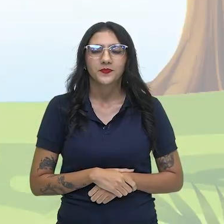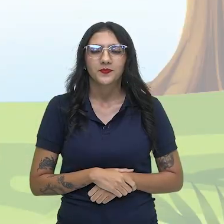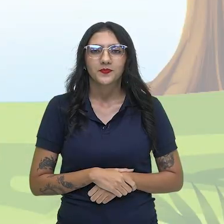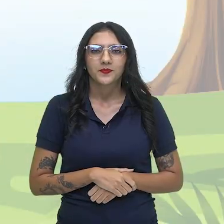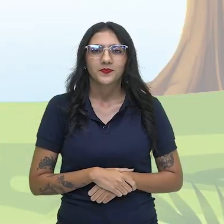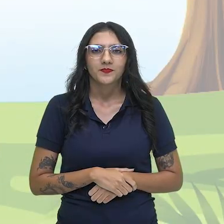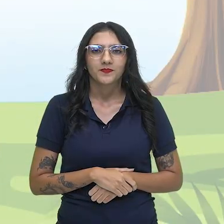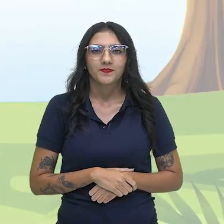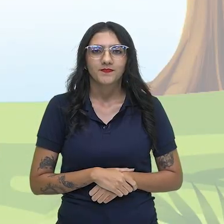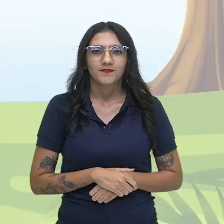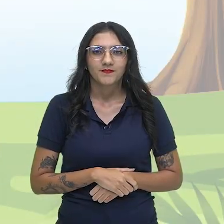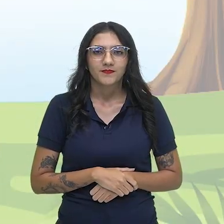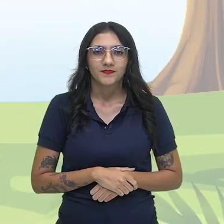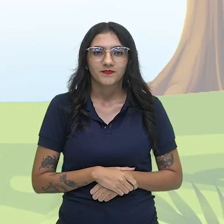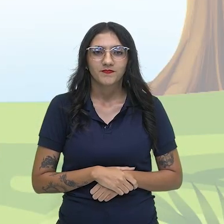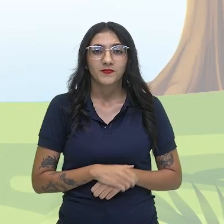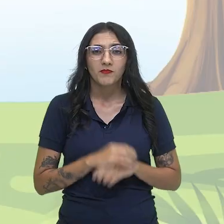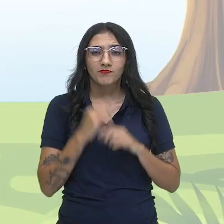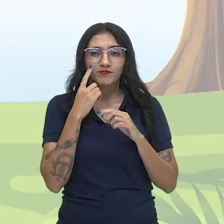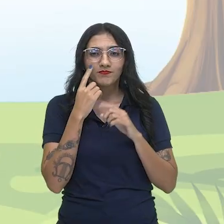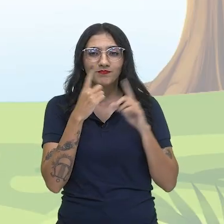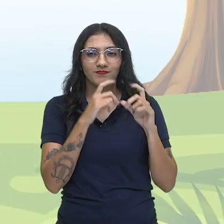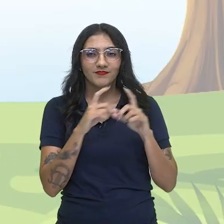Vamos fotografar?